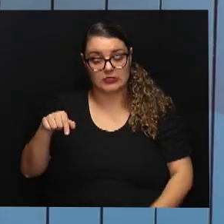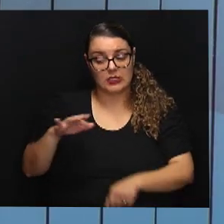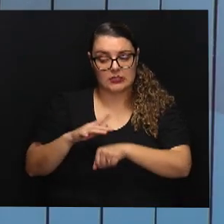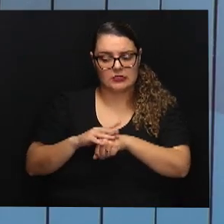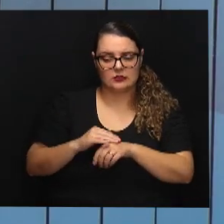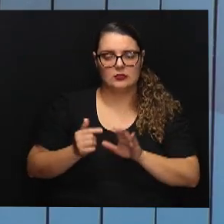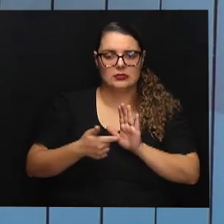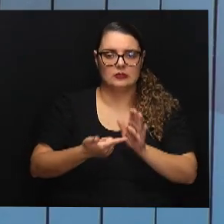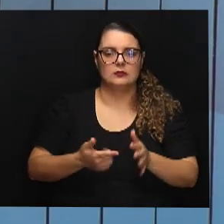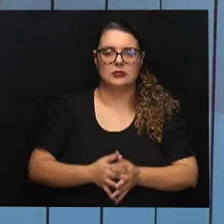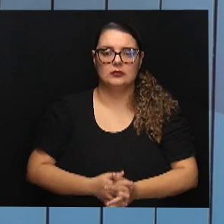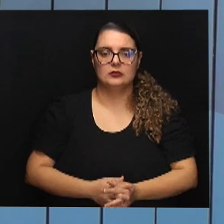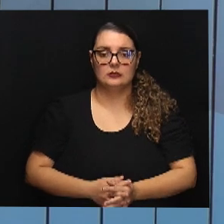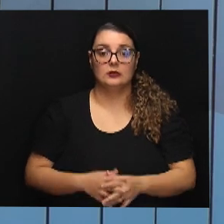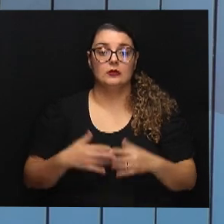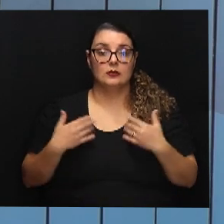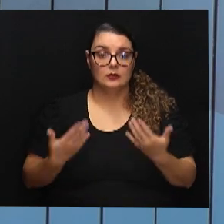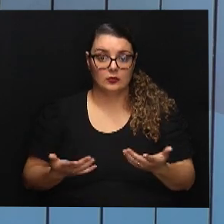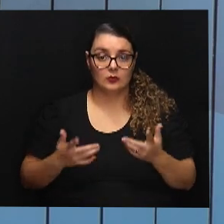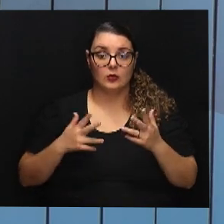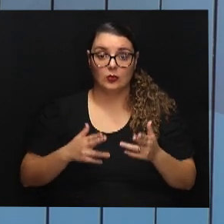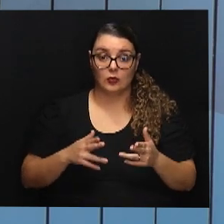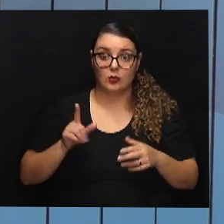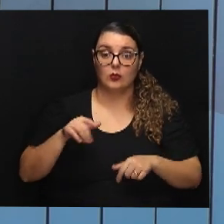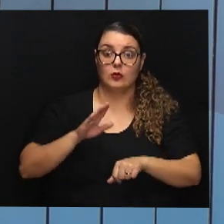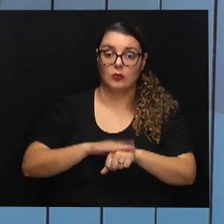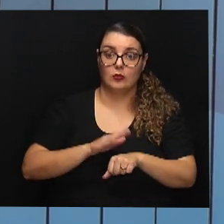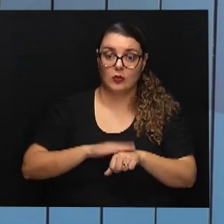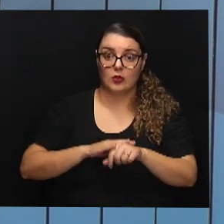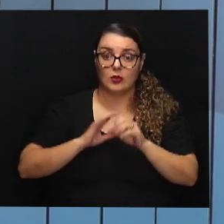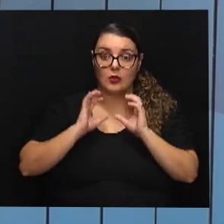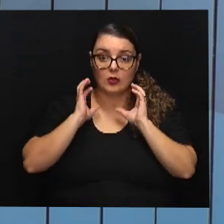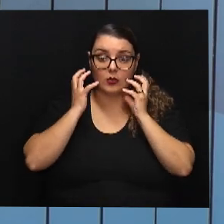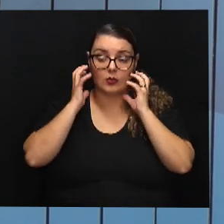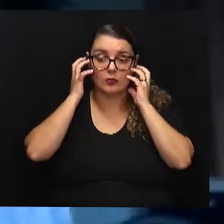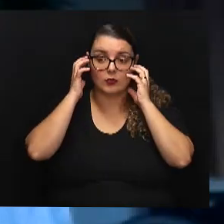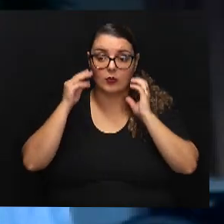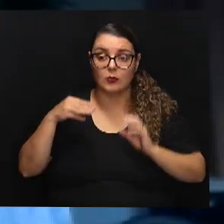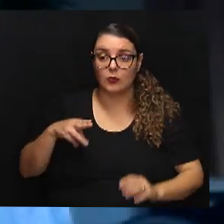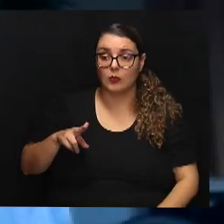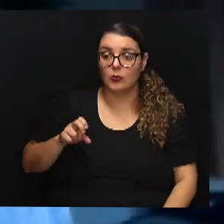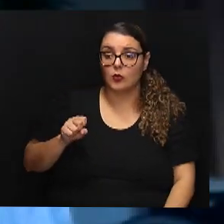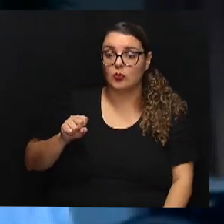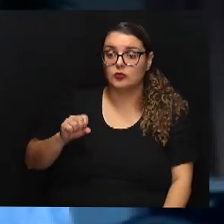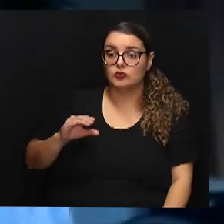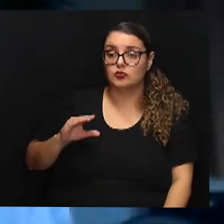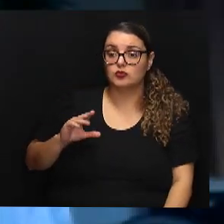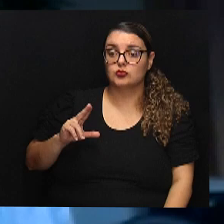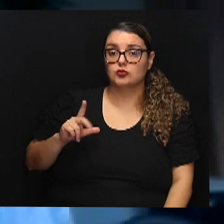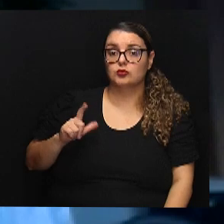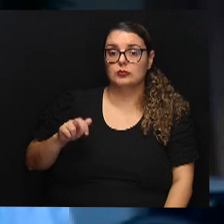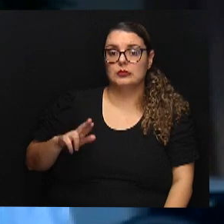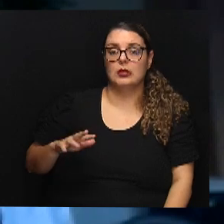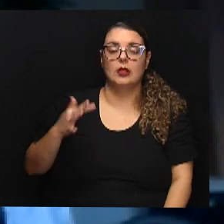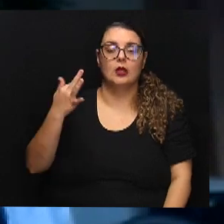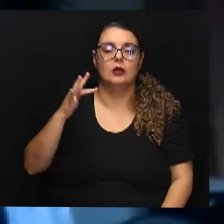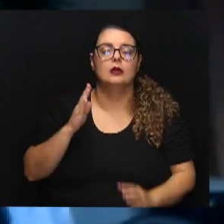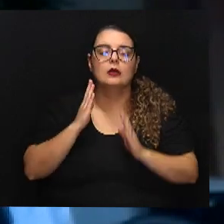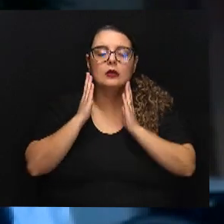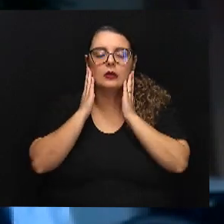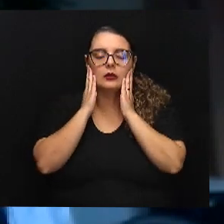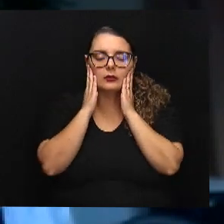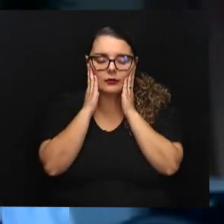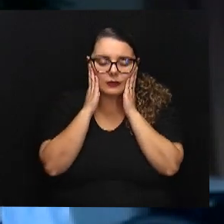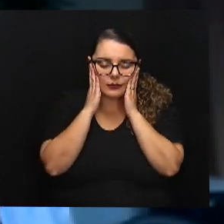sinais, Juliana, ou sintomas até, que o bruxismo apresenta? Então, como ele é uma ativação